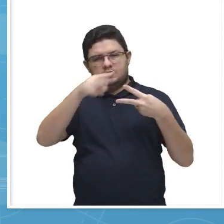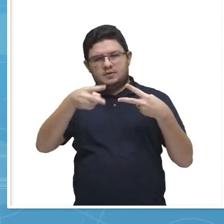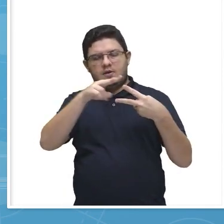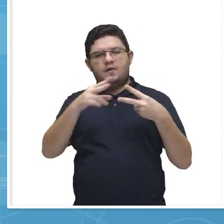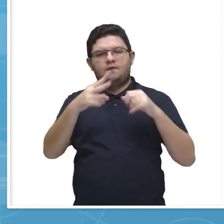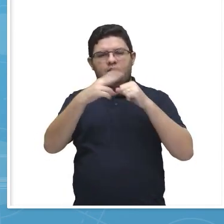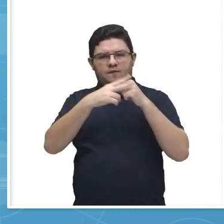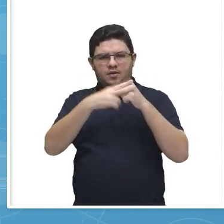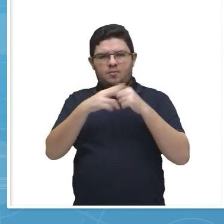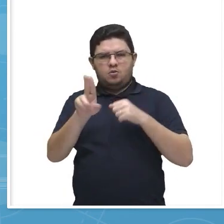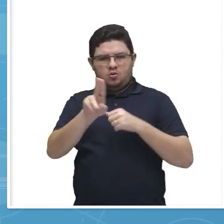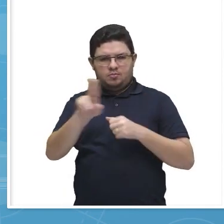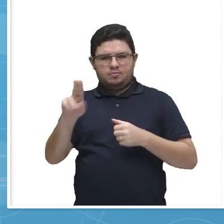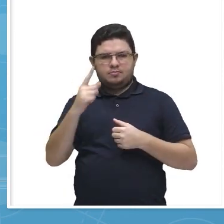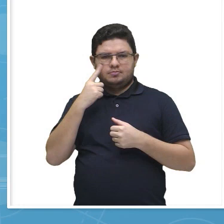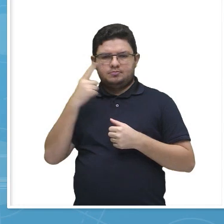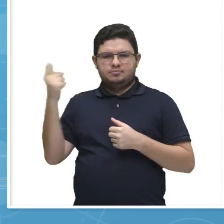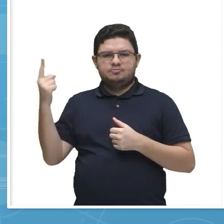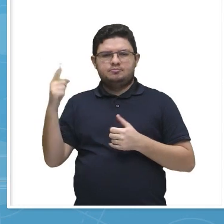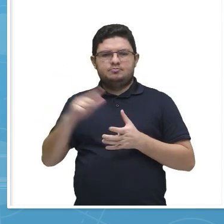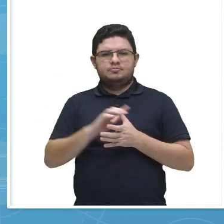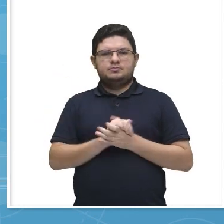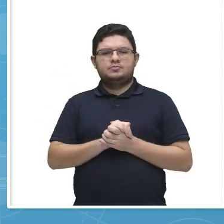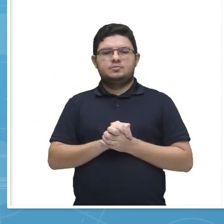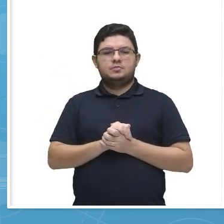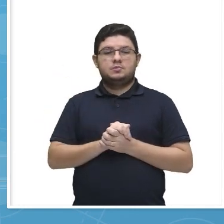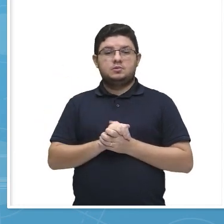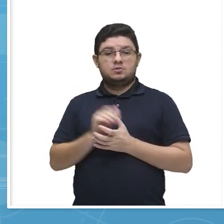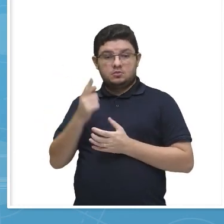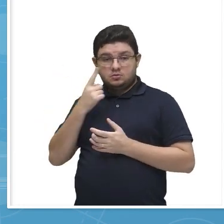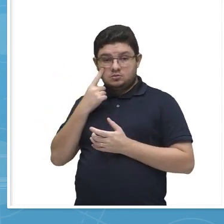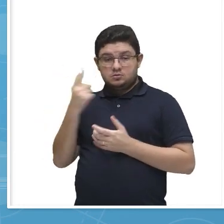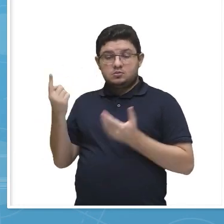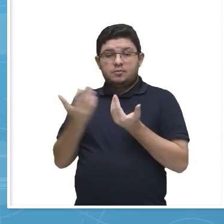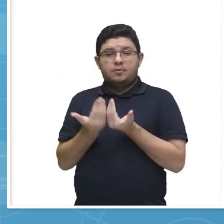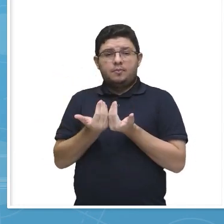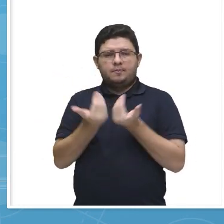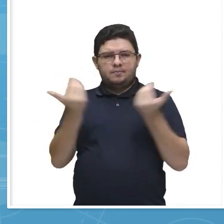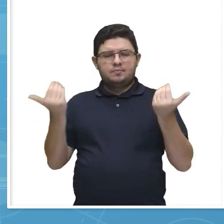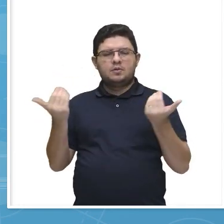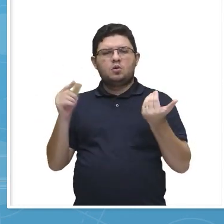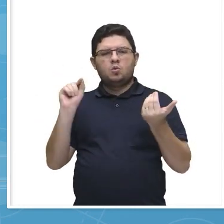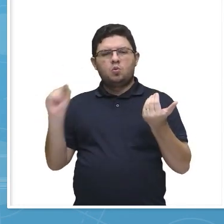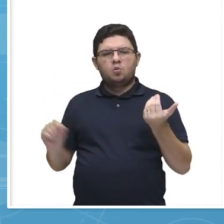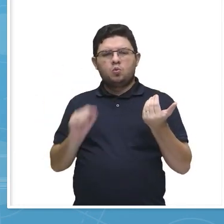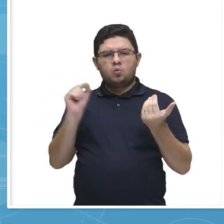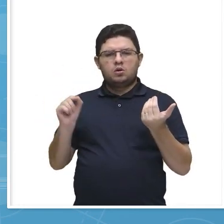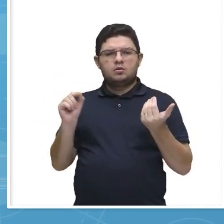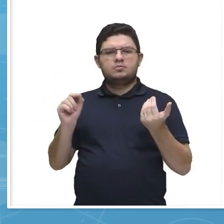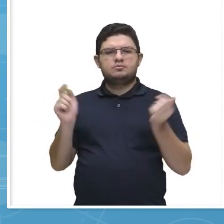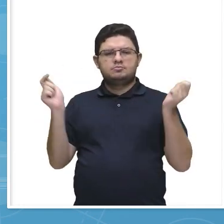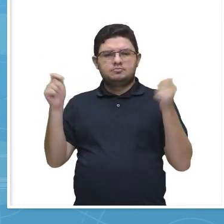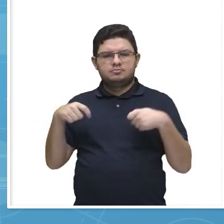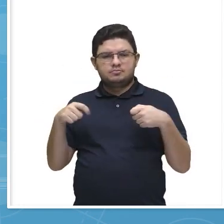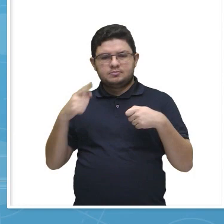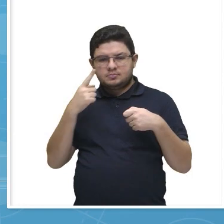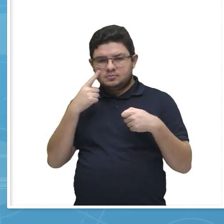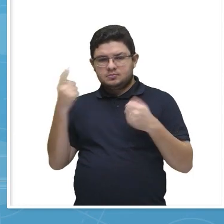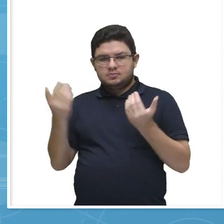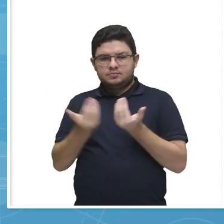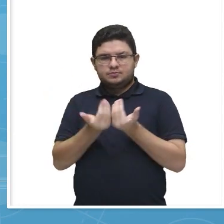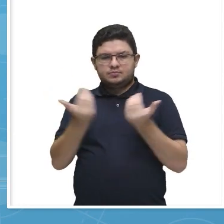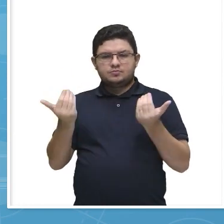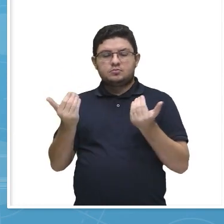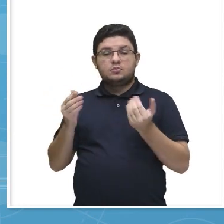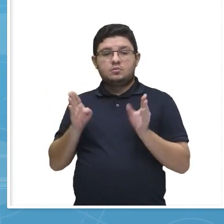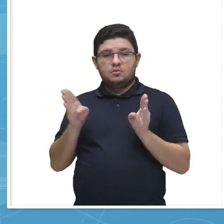nominal. Observem que o predicado verbo nominal eu posso separar em duas orações. Olha só, os alunos saíram da sala, é uma